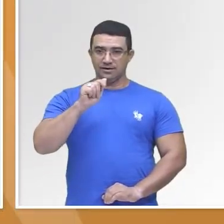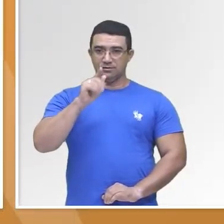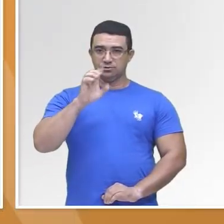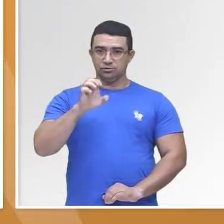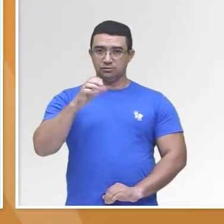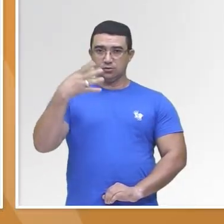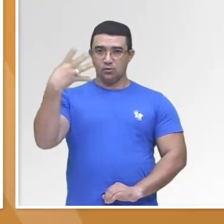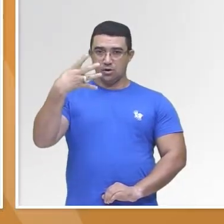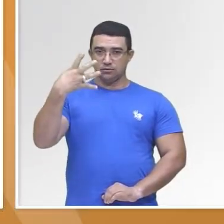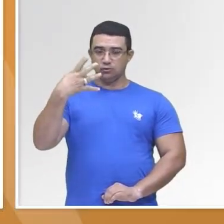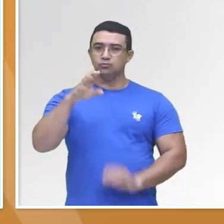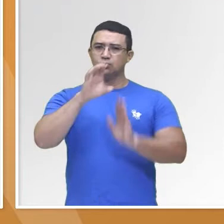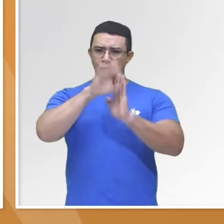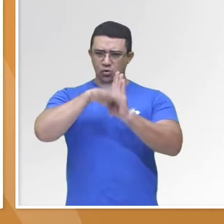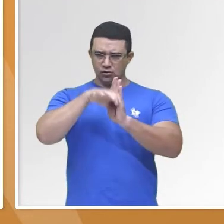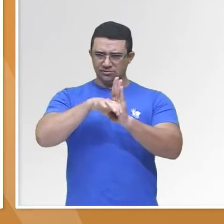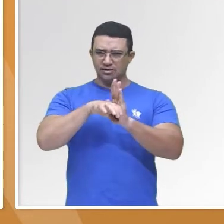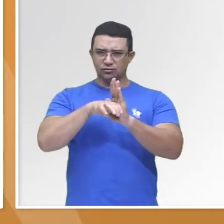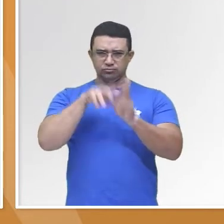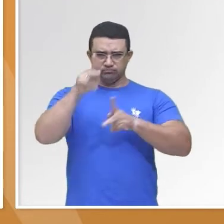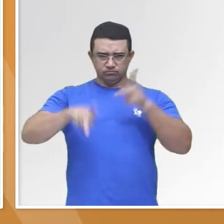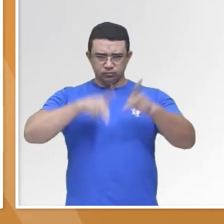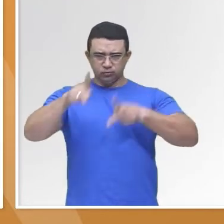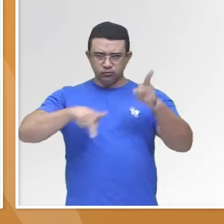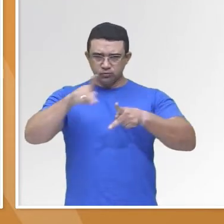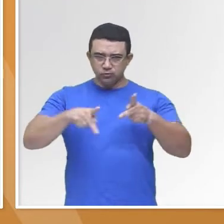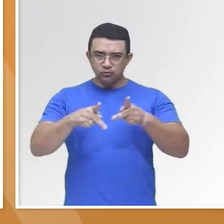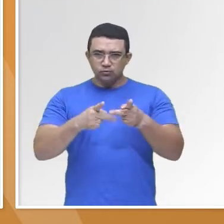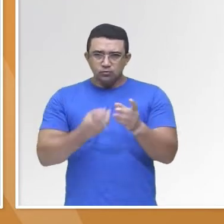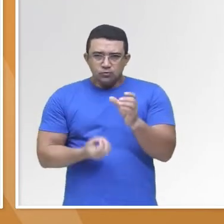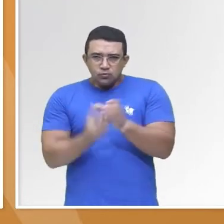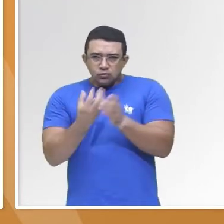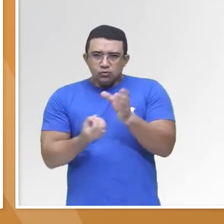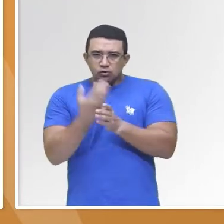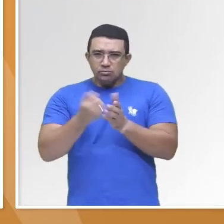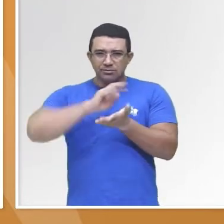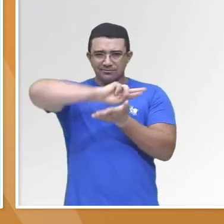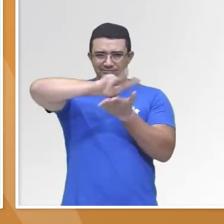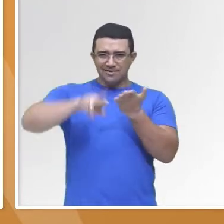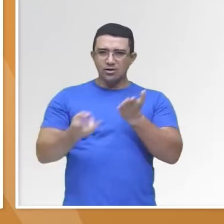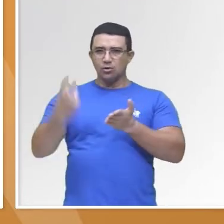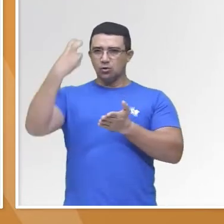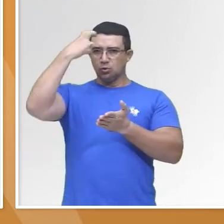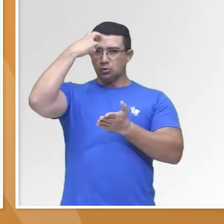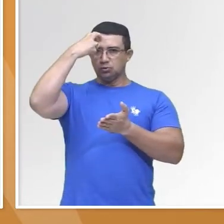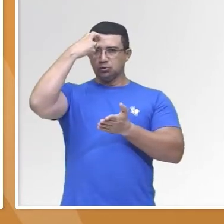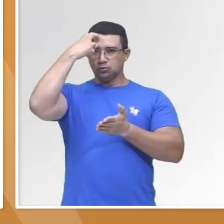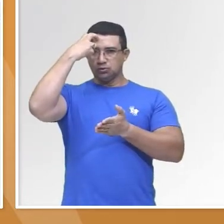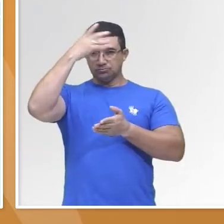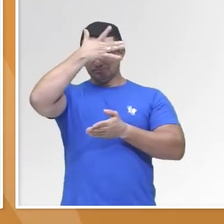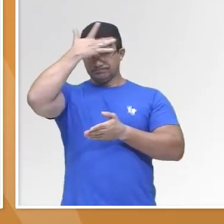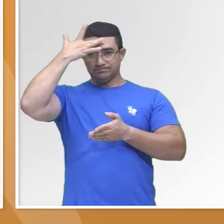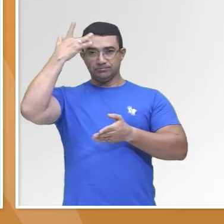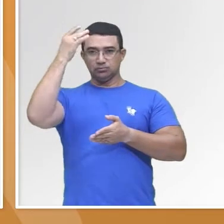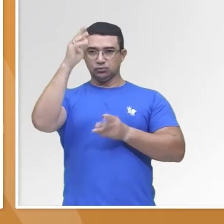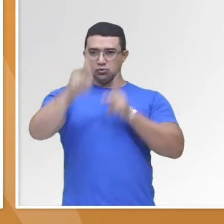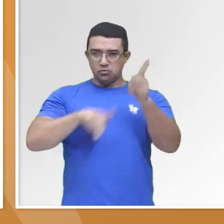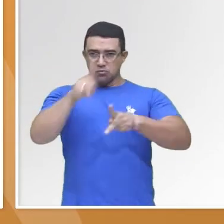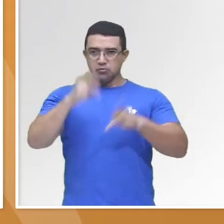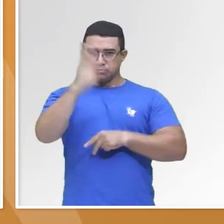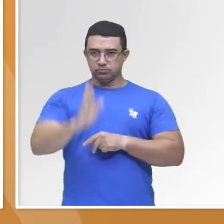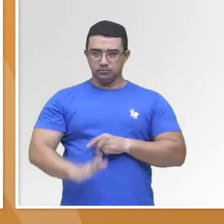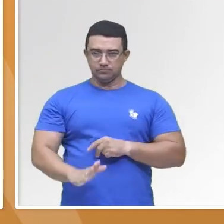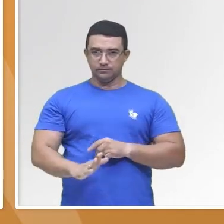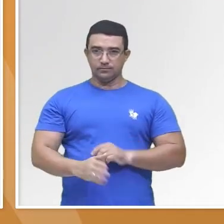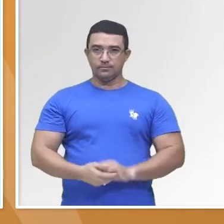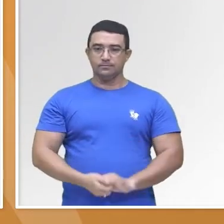Unidade 4. Conceitos demográficos, formação e diversidade cultural da população brasileira.